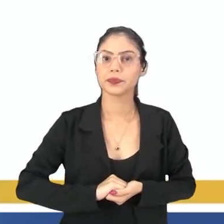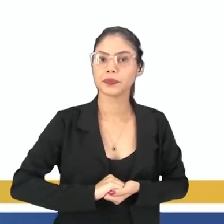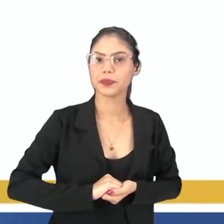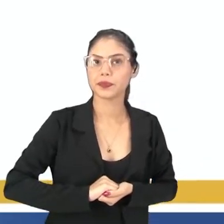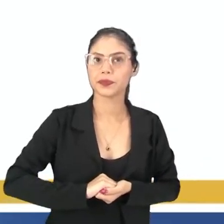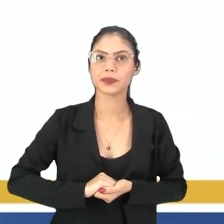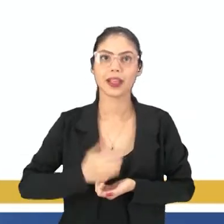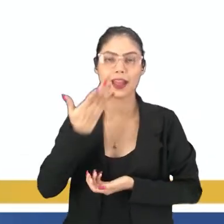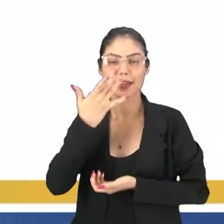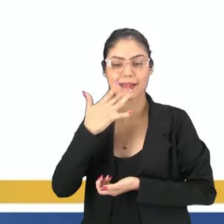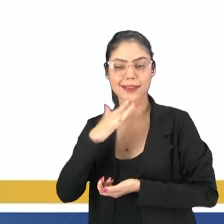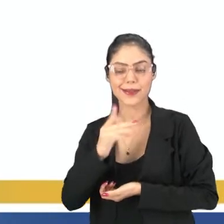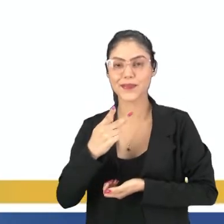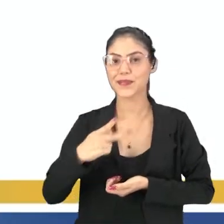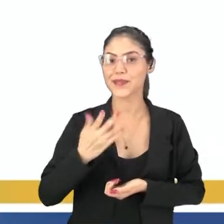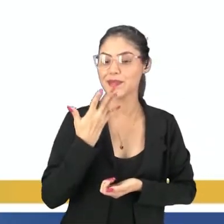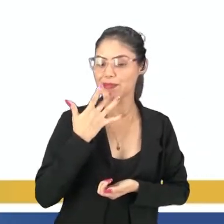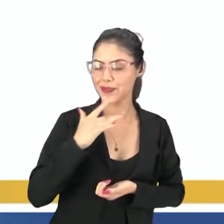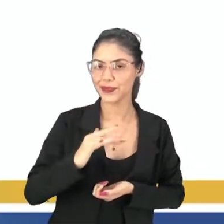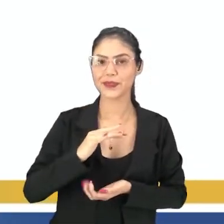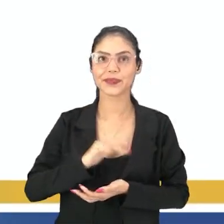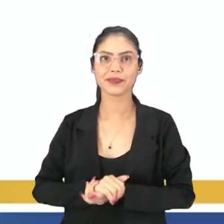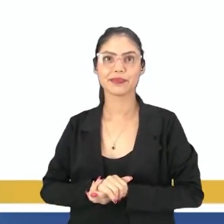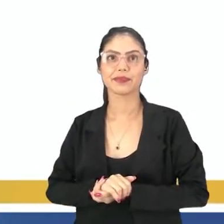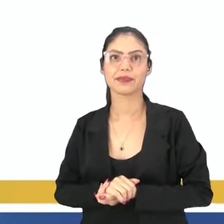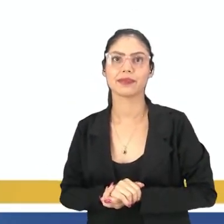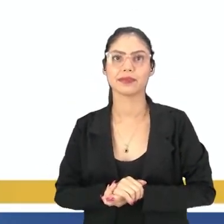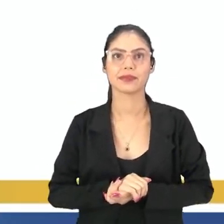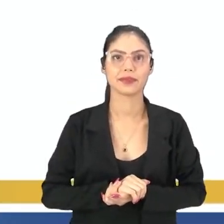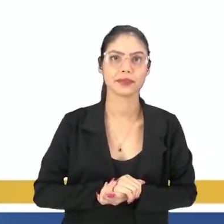De criança para criança!